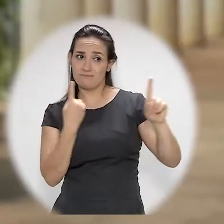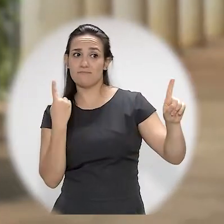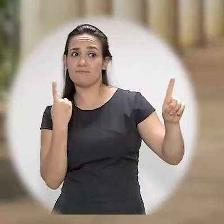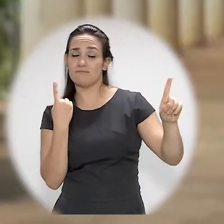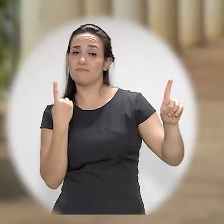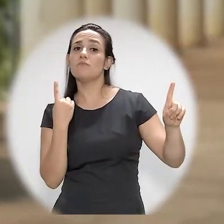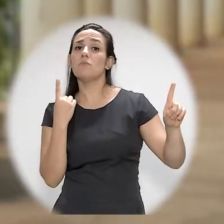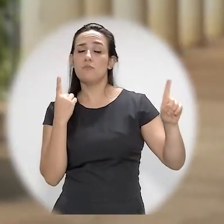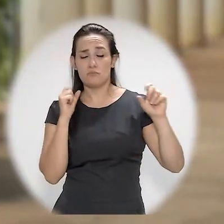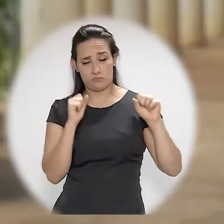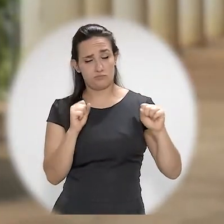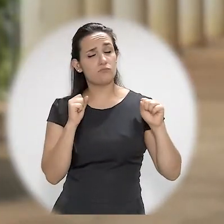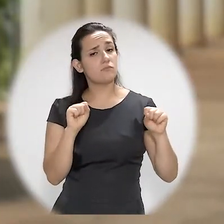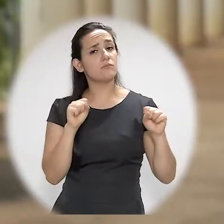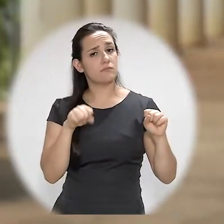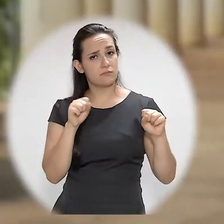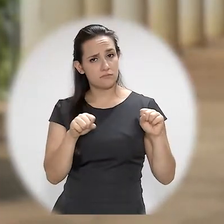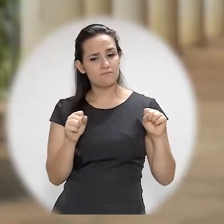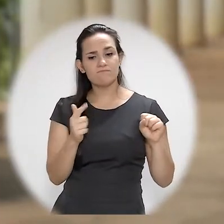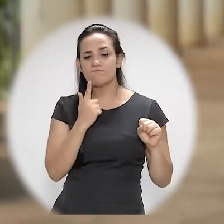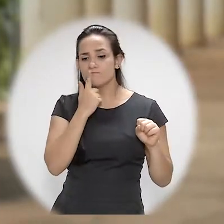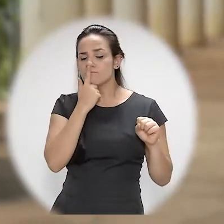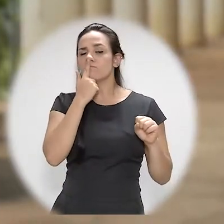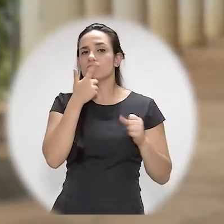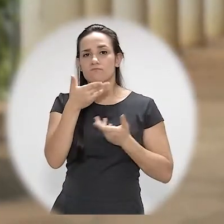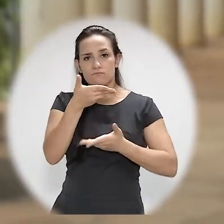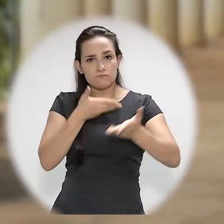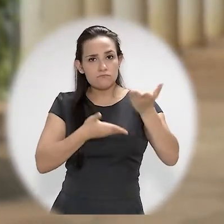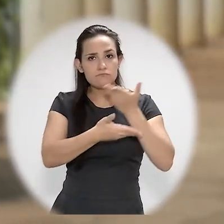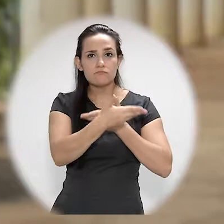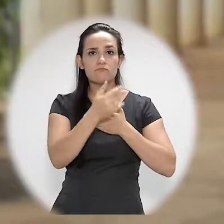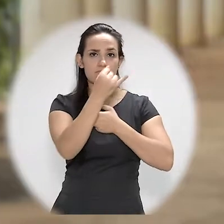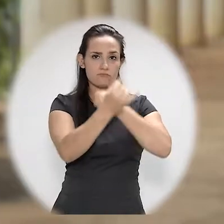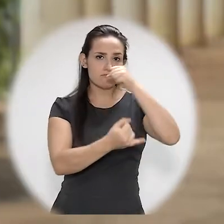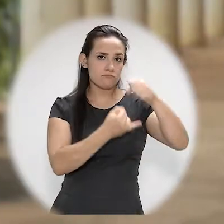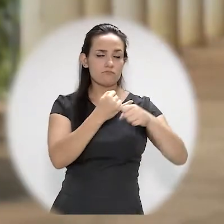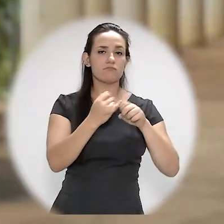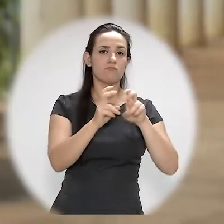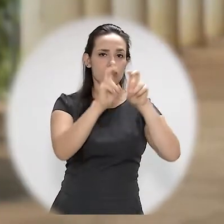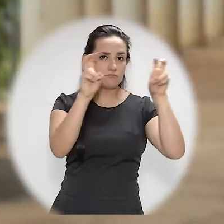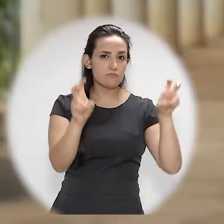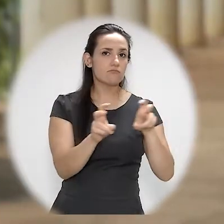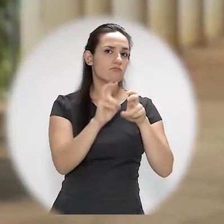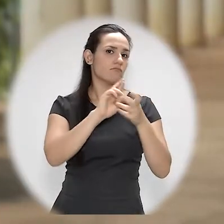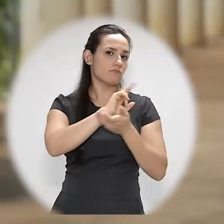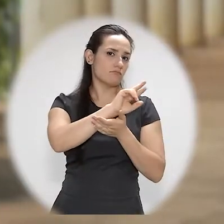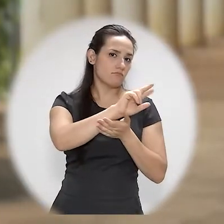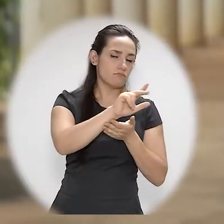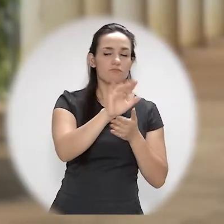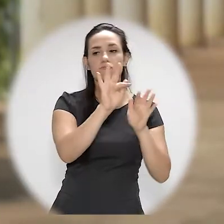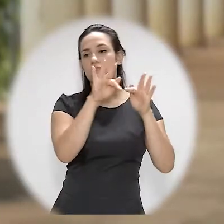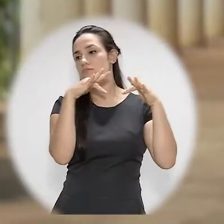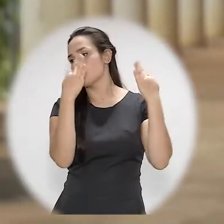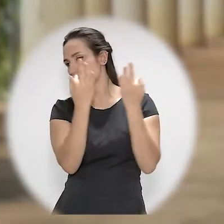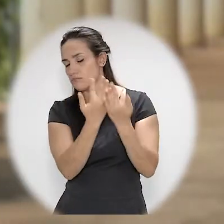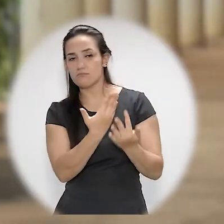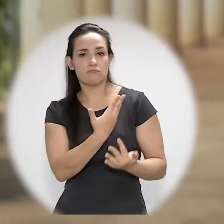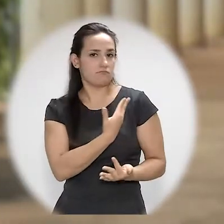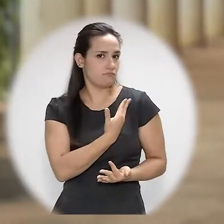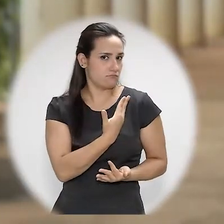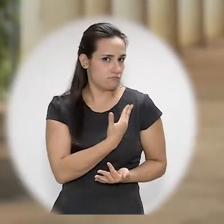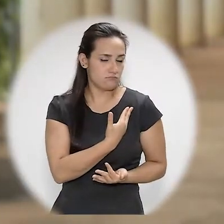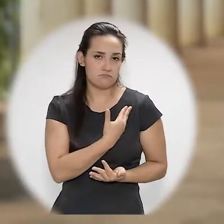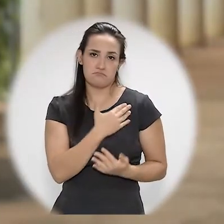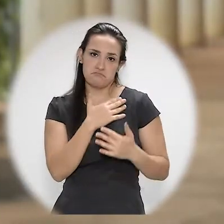em pandemia, que esse isolamento seja apenas físico, geográfico, mas que haja uma interação constante, uma busca de interação com outros colegas,